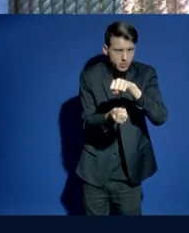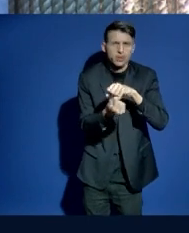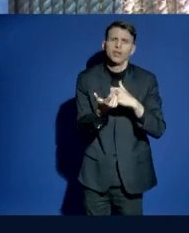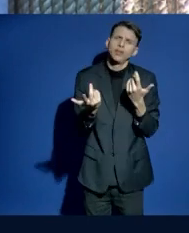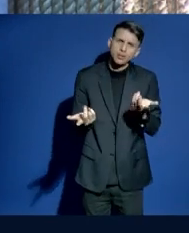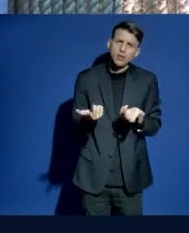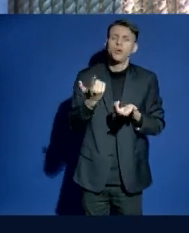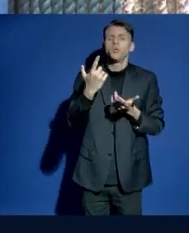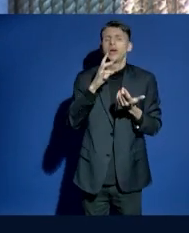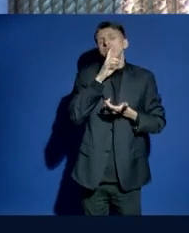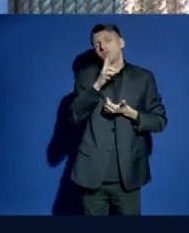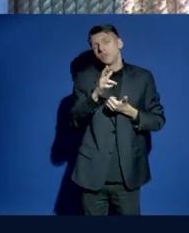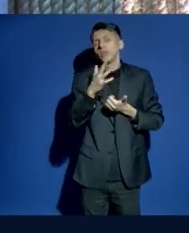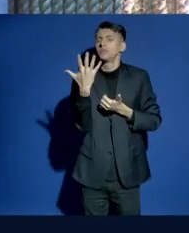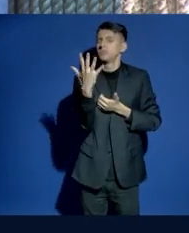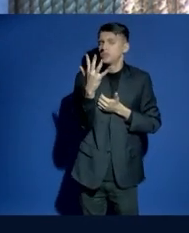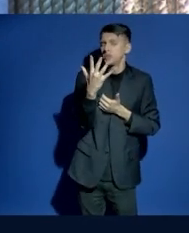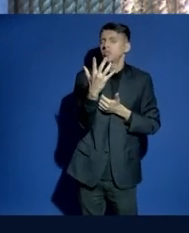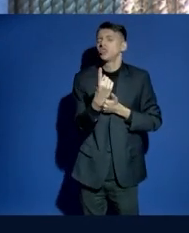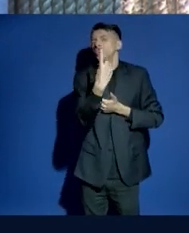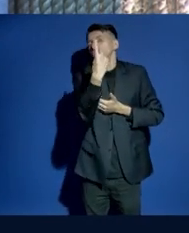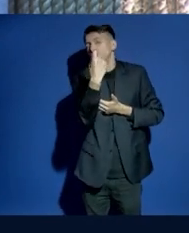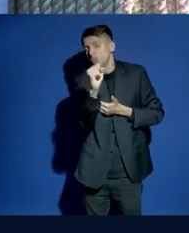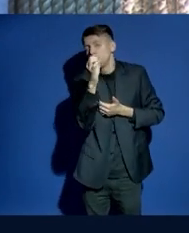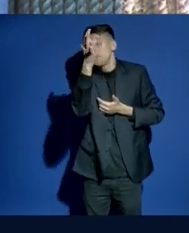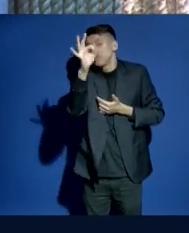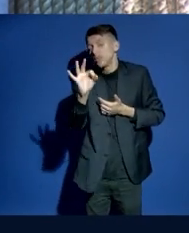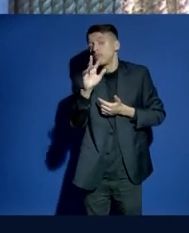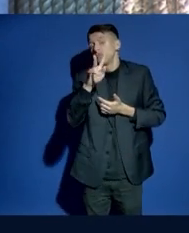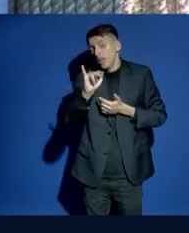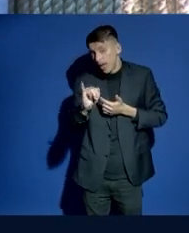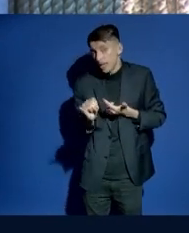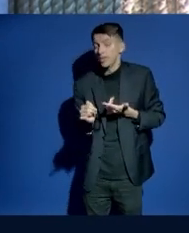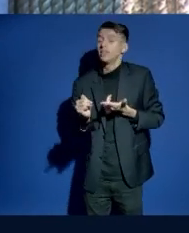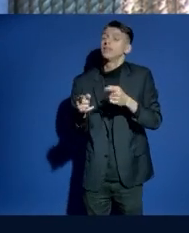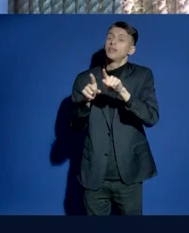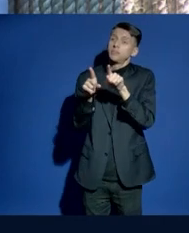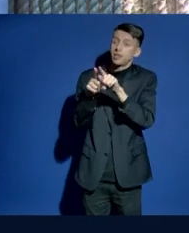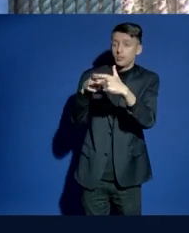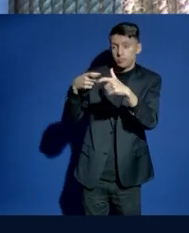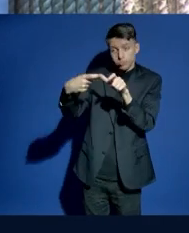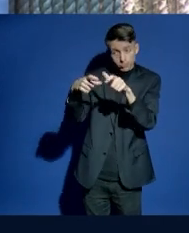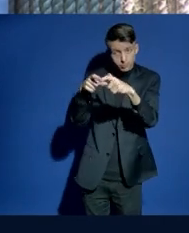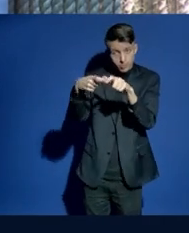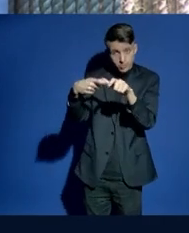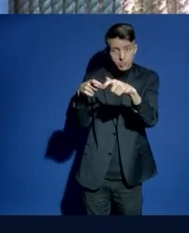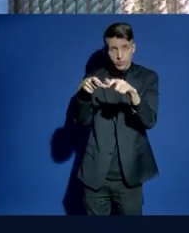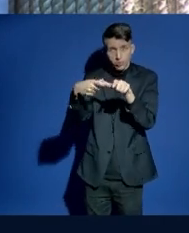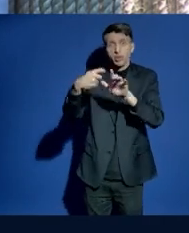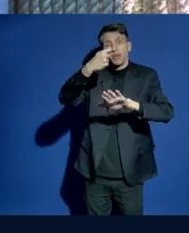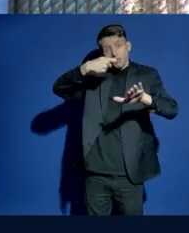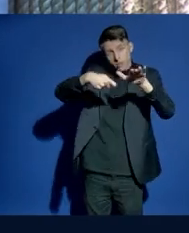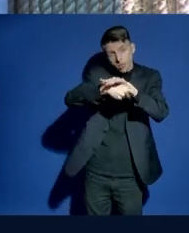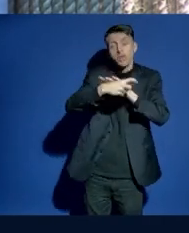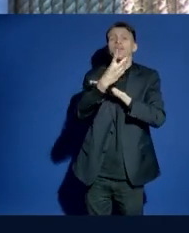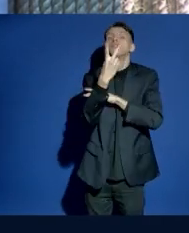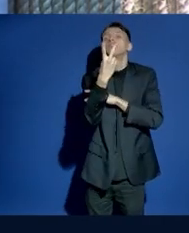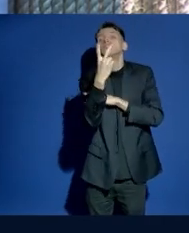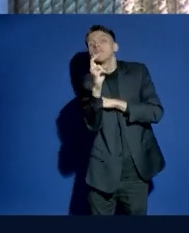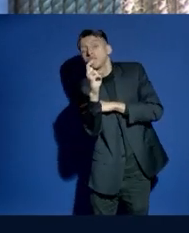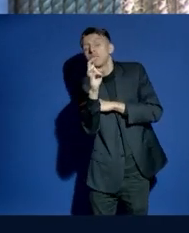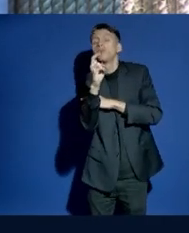uma tira real de projeto Entre 16 a 18% e uma tira de acionista alguma coisa entre 25 a